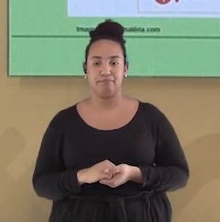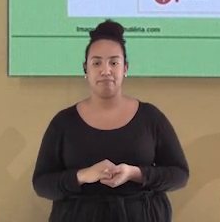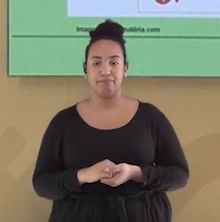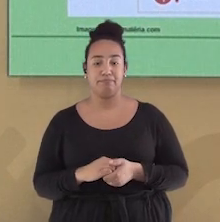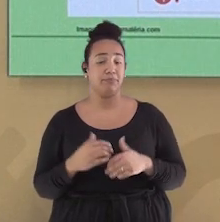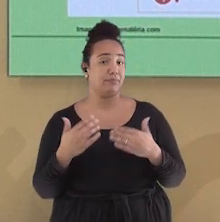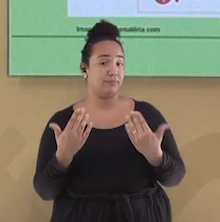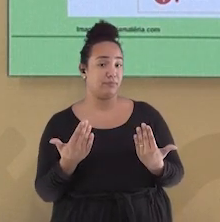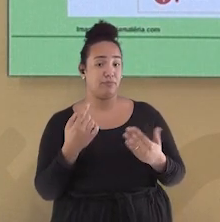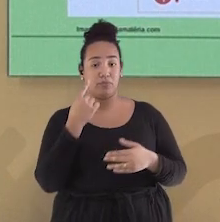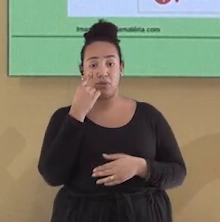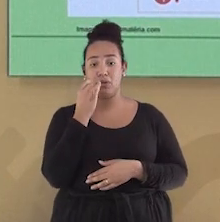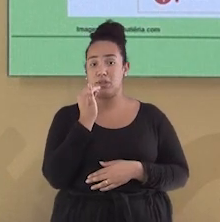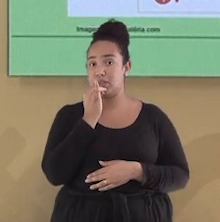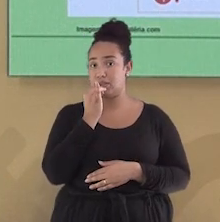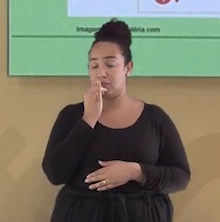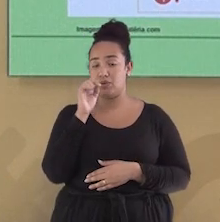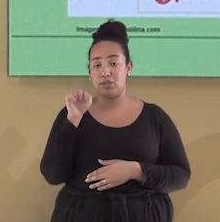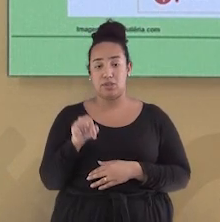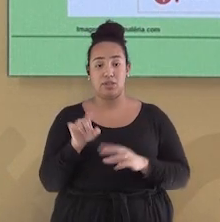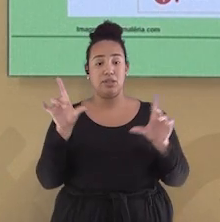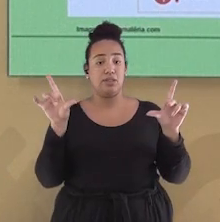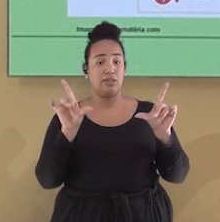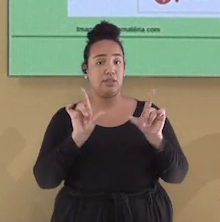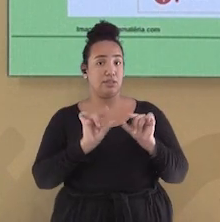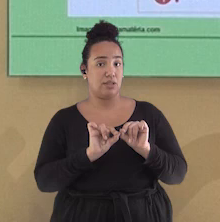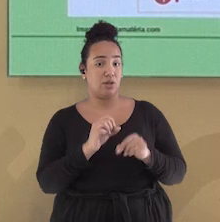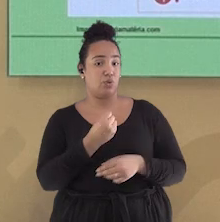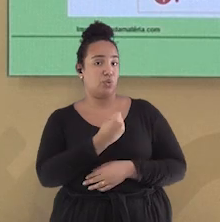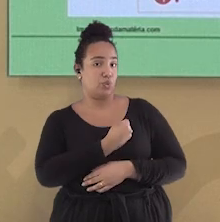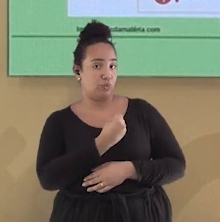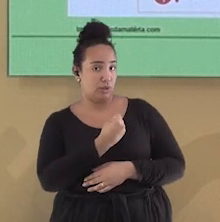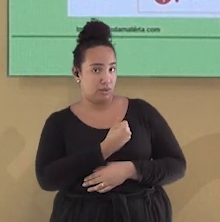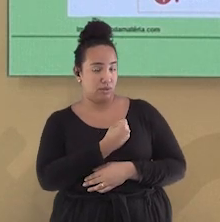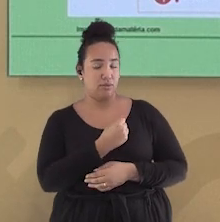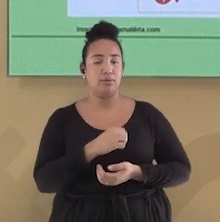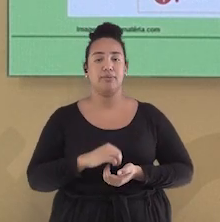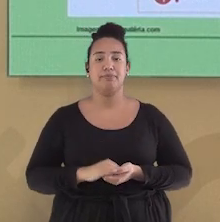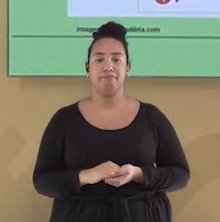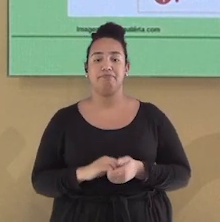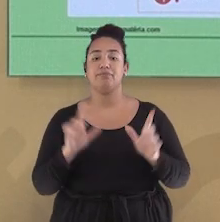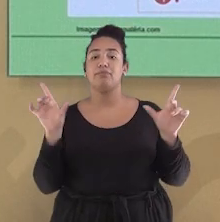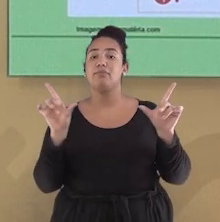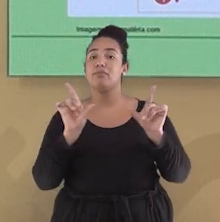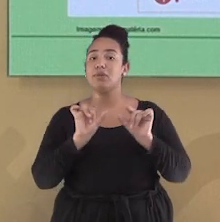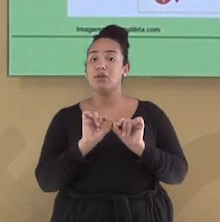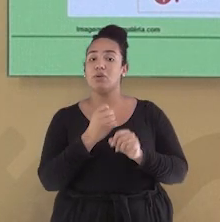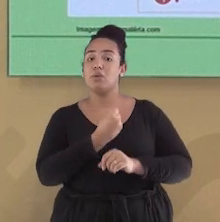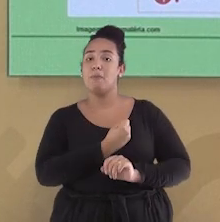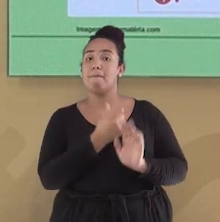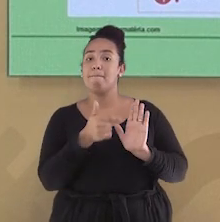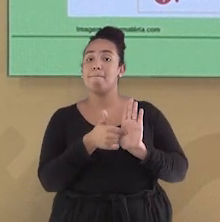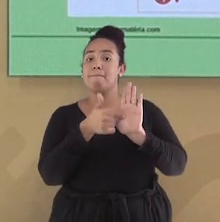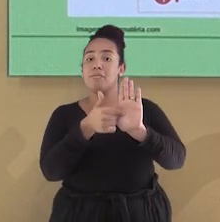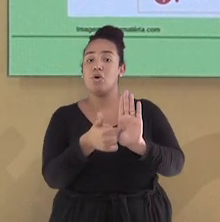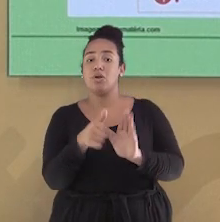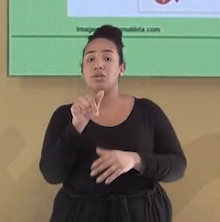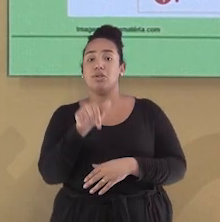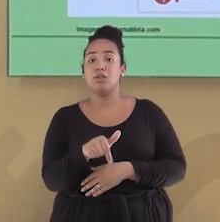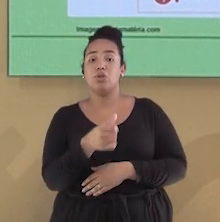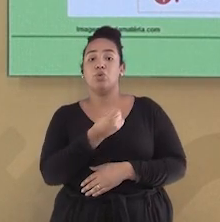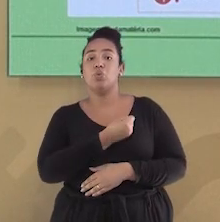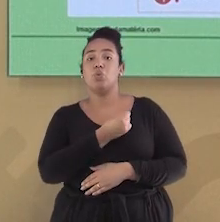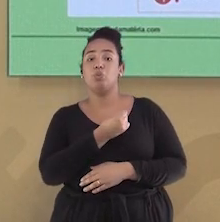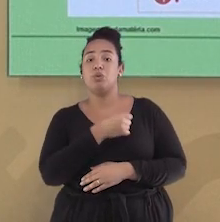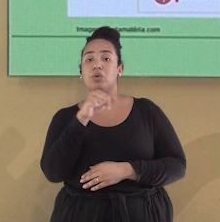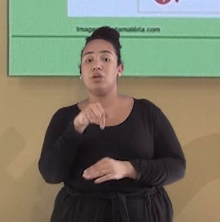olha essa escala aqui. Esse é um exemplo de escala numérica. A escala numérica mostra em números